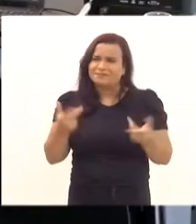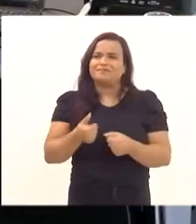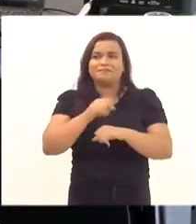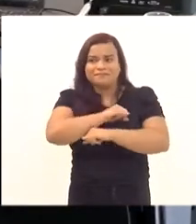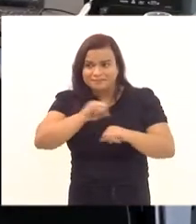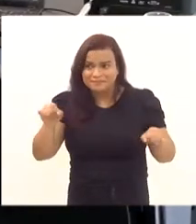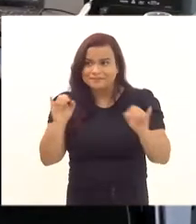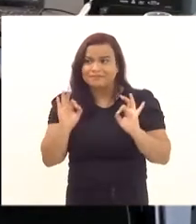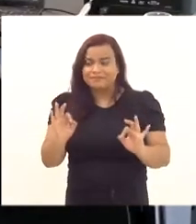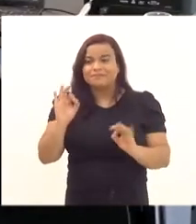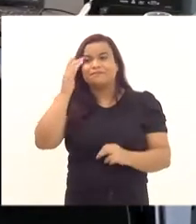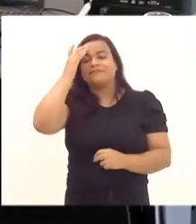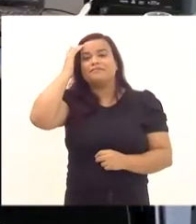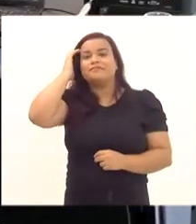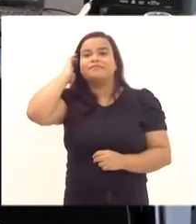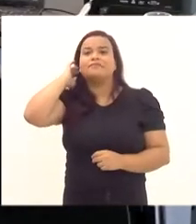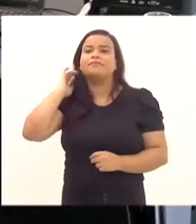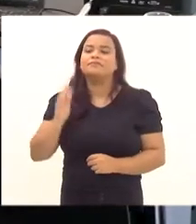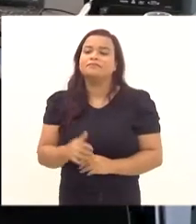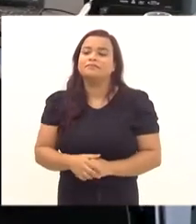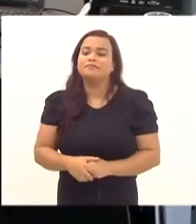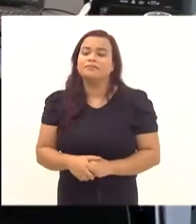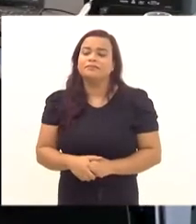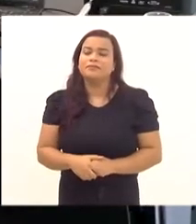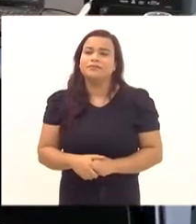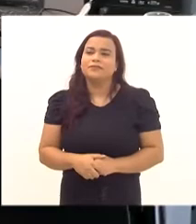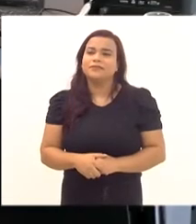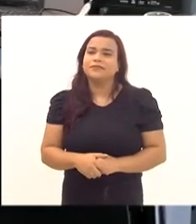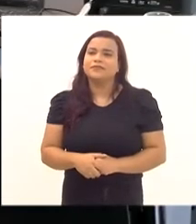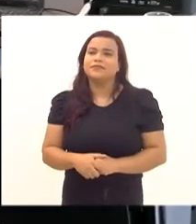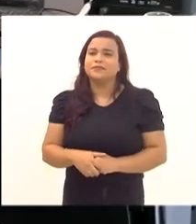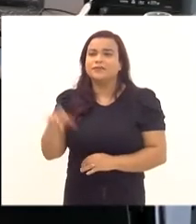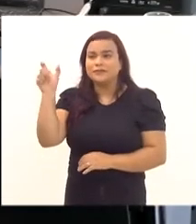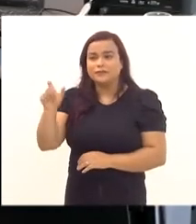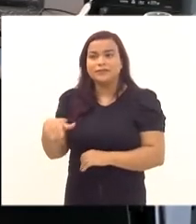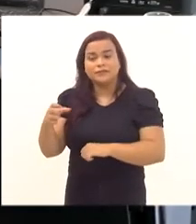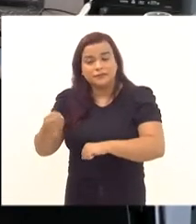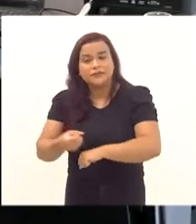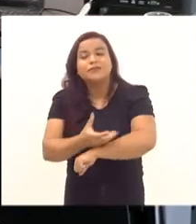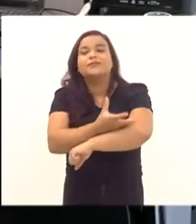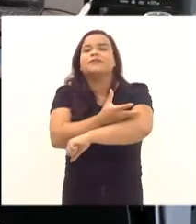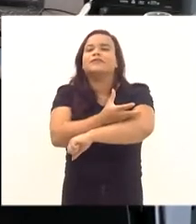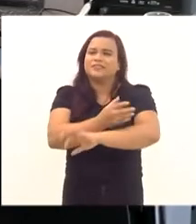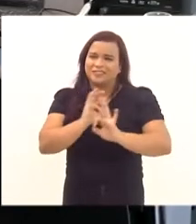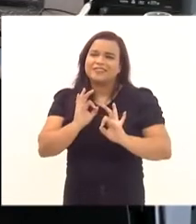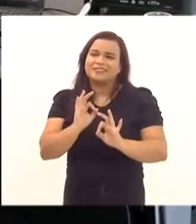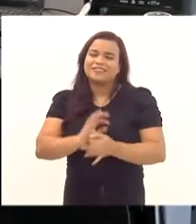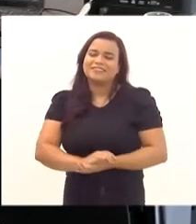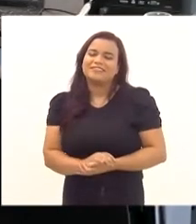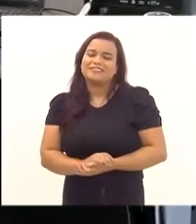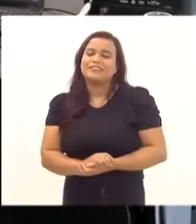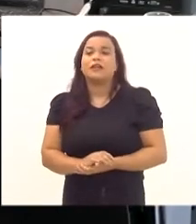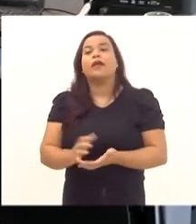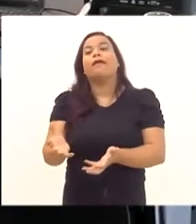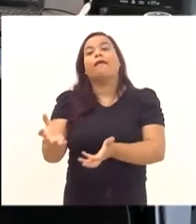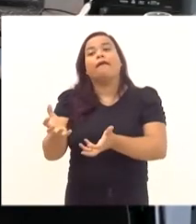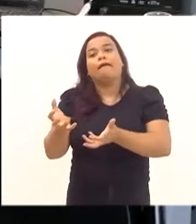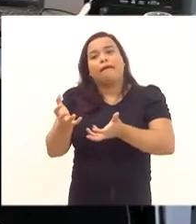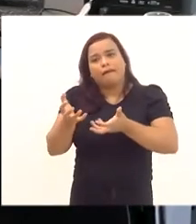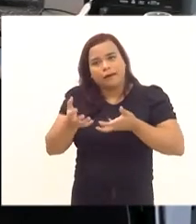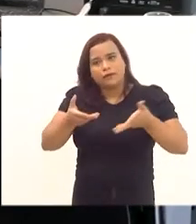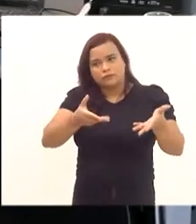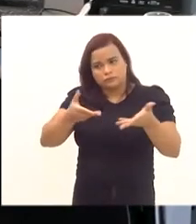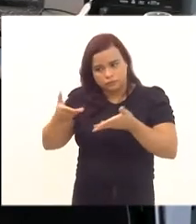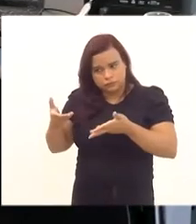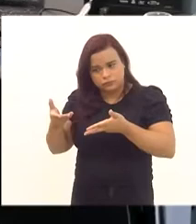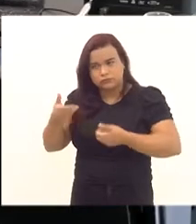mensagem muito emocionada também né bom eu quero convidar já para